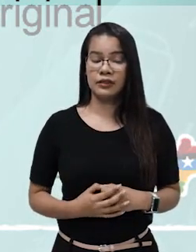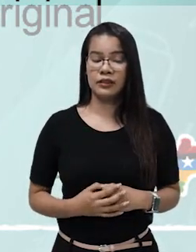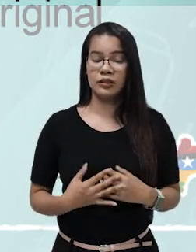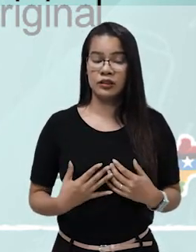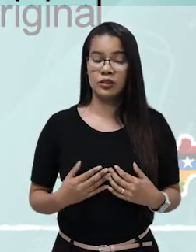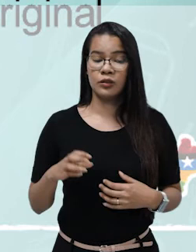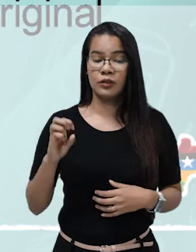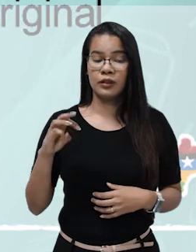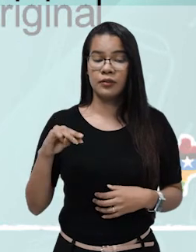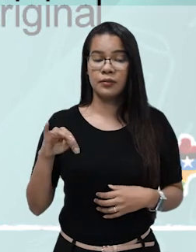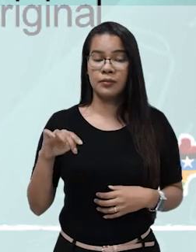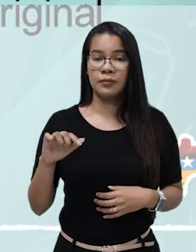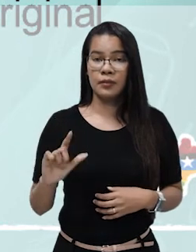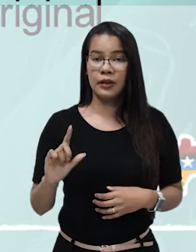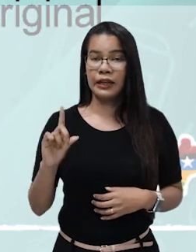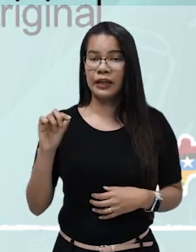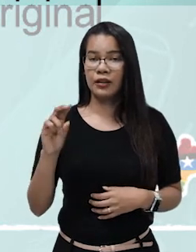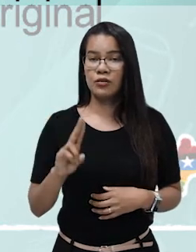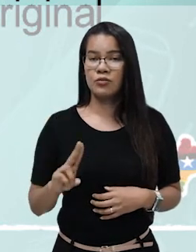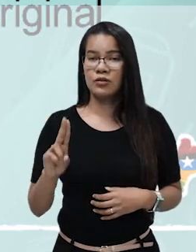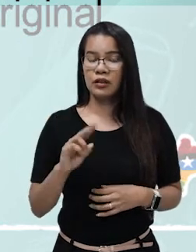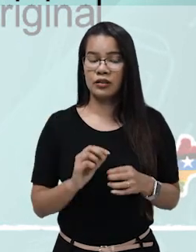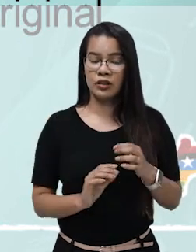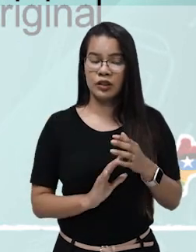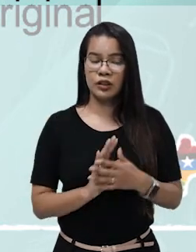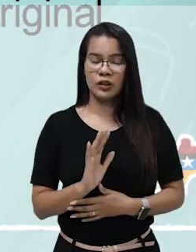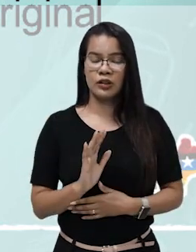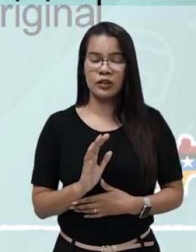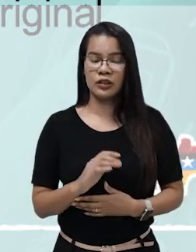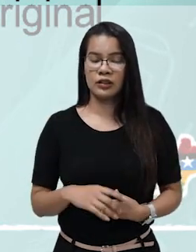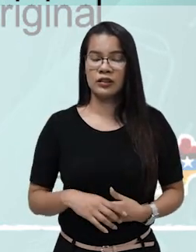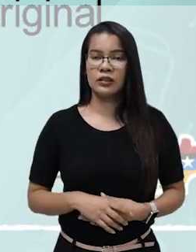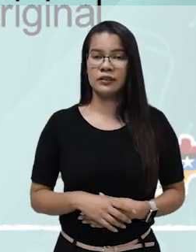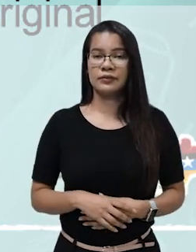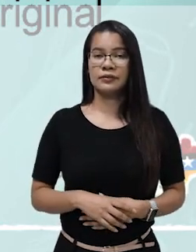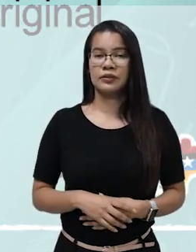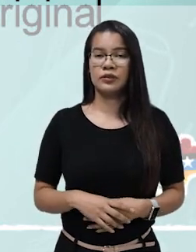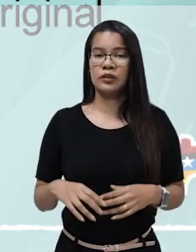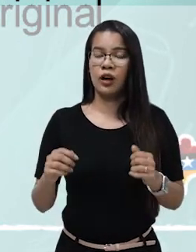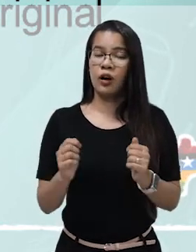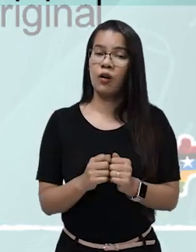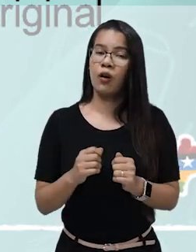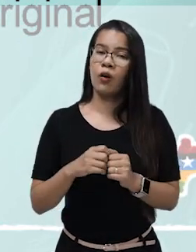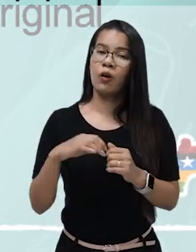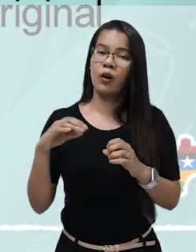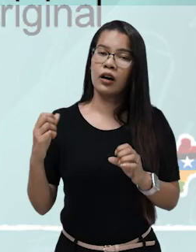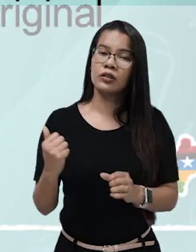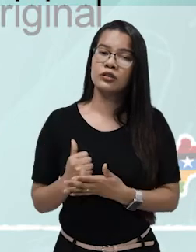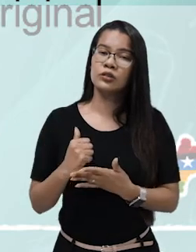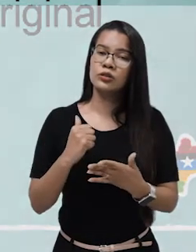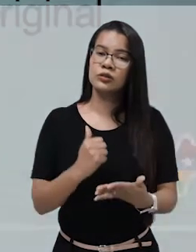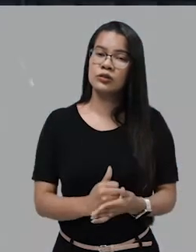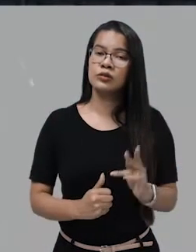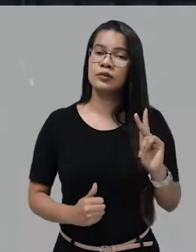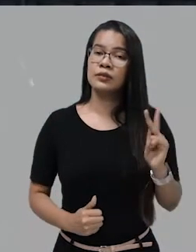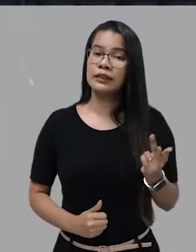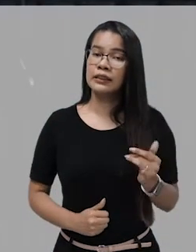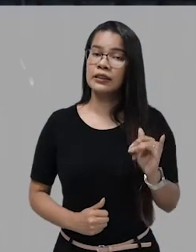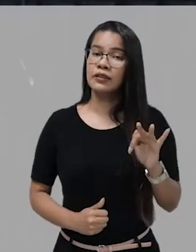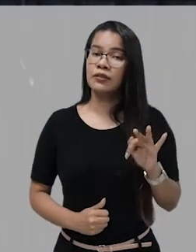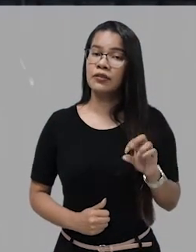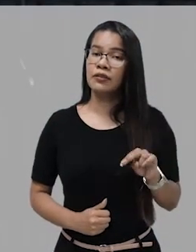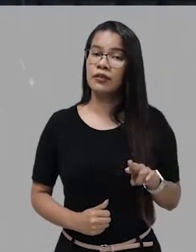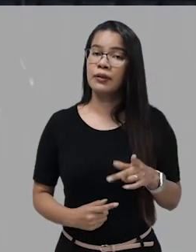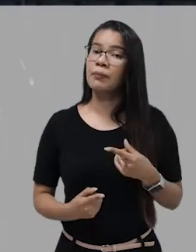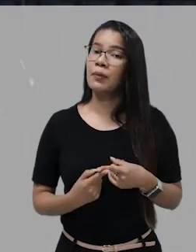e-mail ela é usada em sua forma original. Então, ela é usada assim mesmo com o auxílio do hífen, tá certo? Por quê?